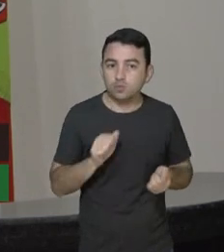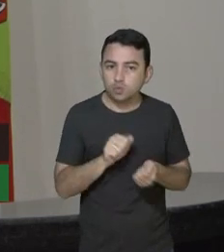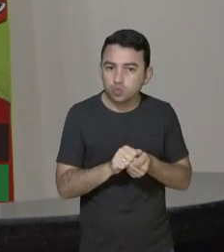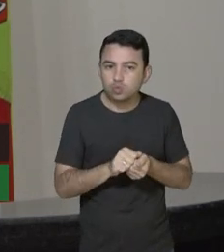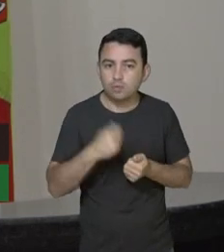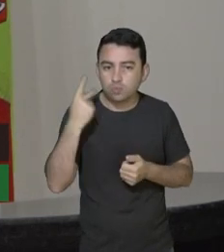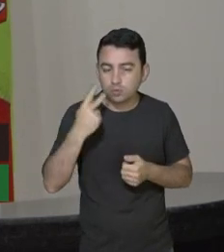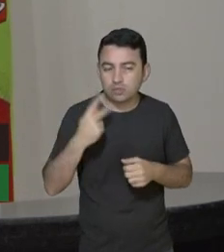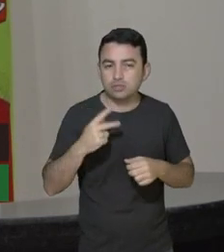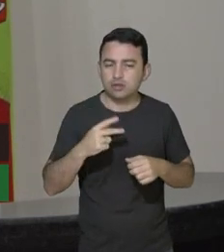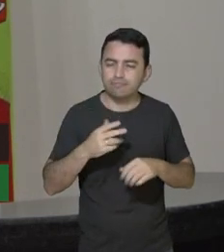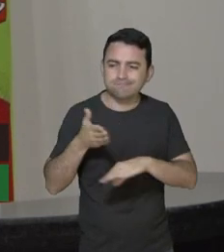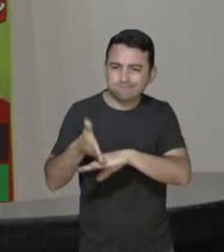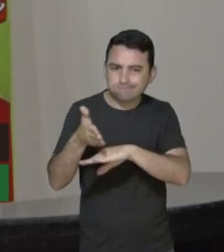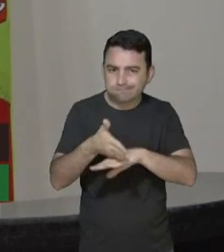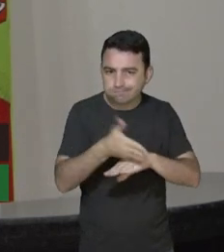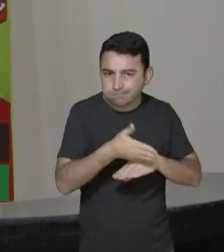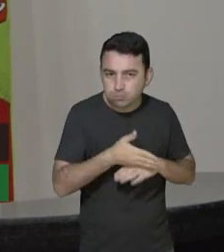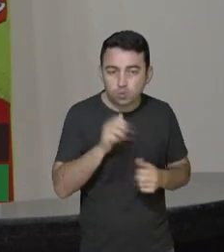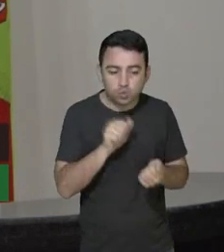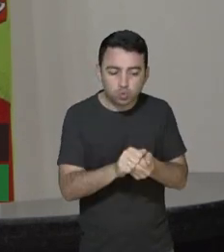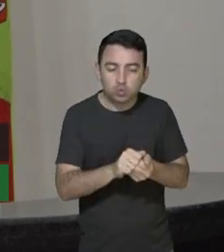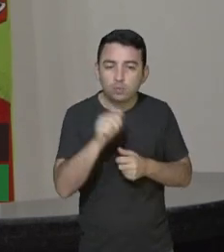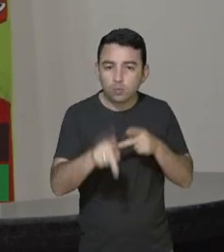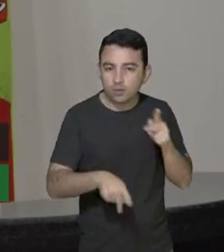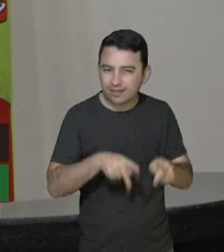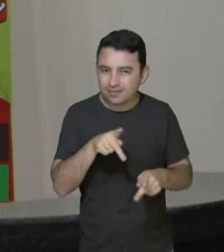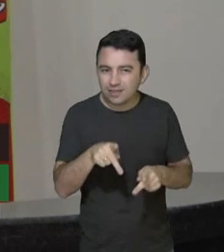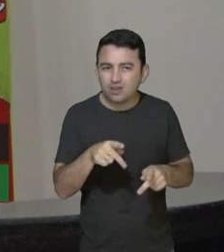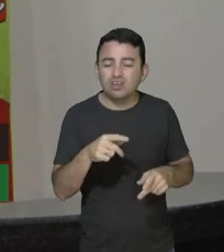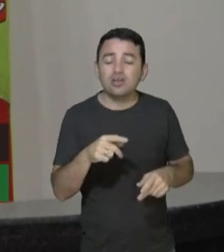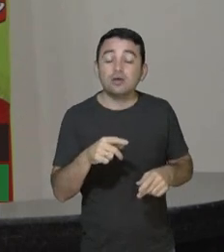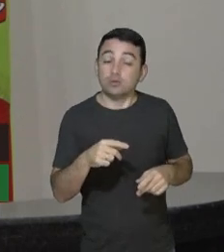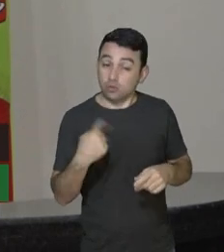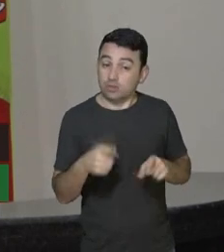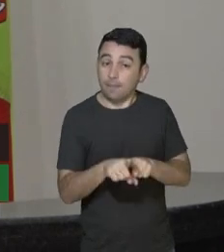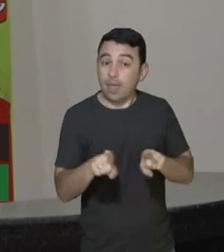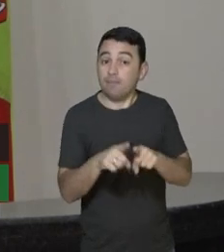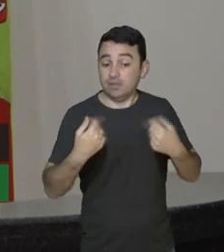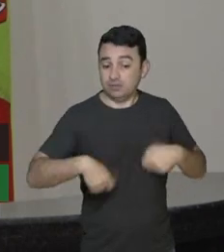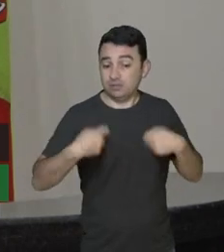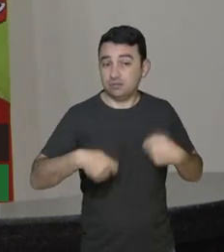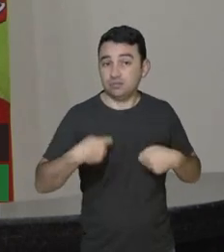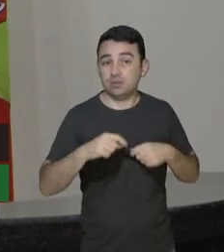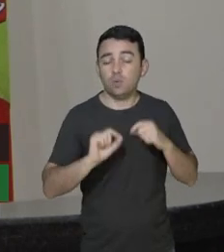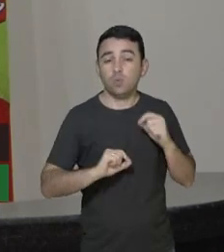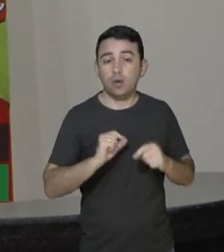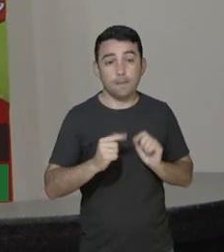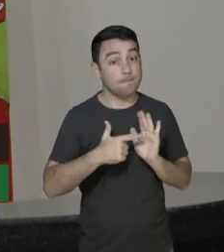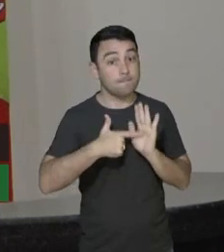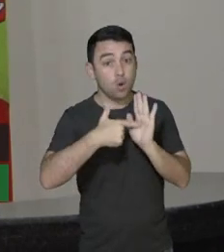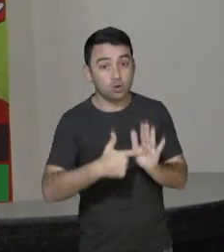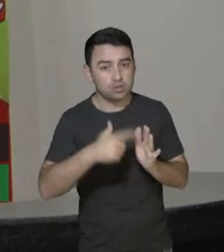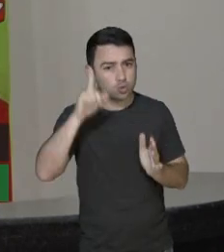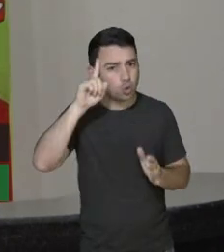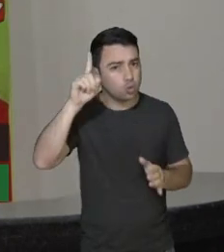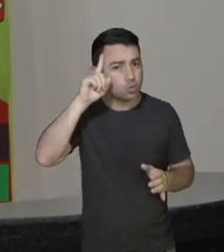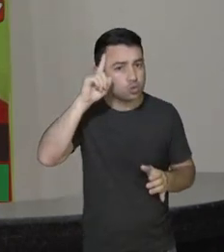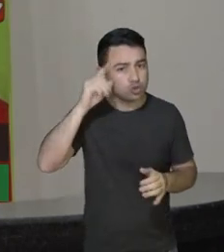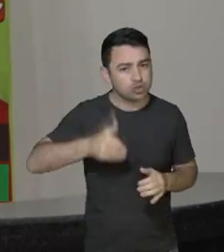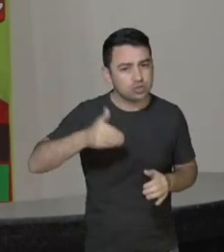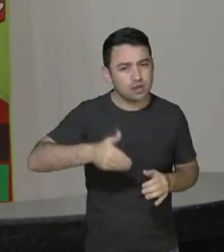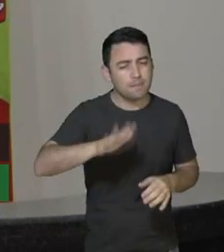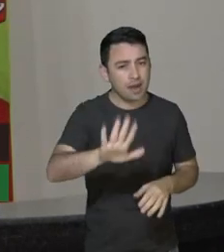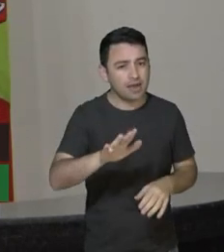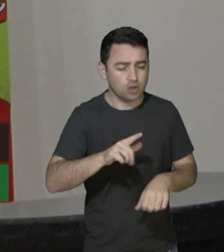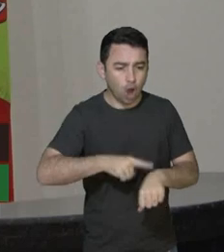nas bases, junto com o nosso povo, nós temos que mostrar, não só a cada dia, mas eu acho que a